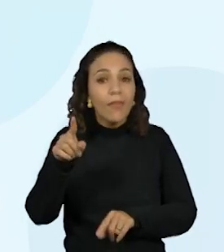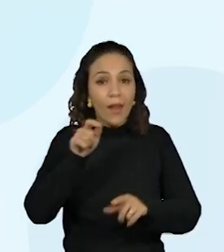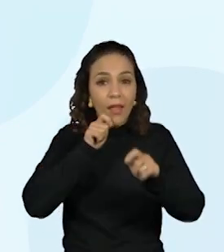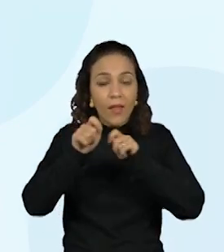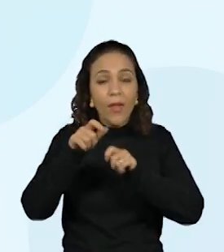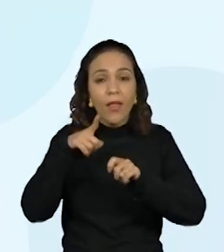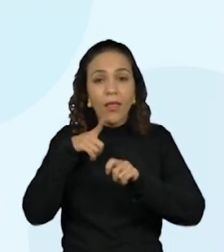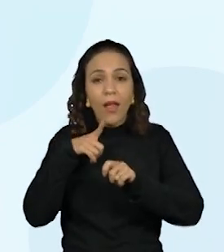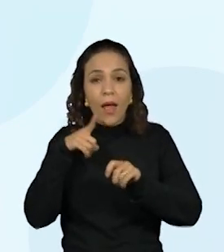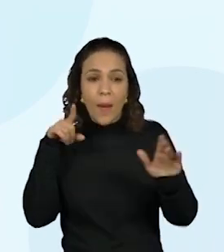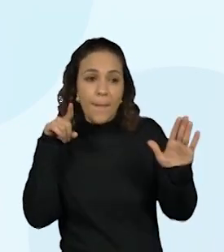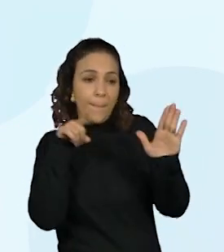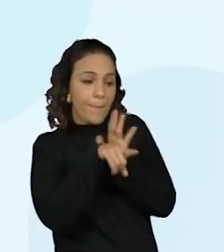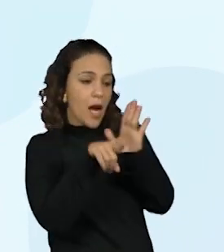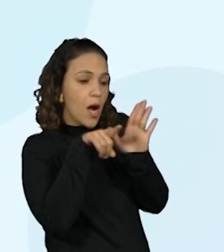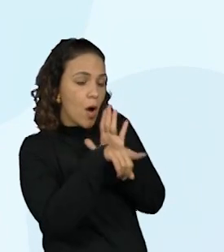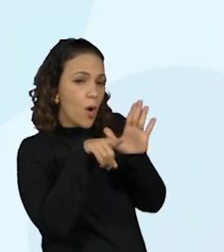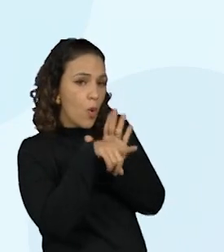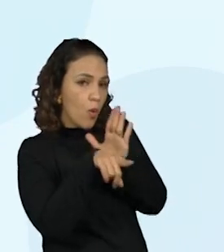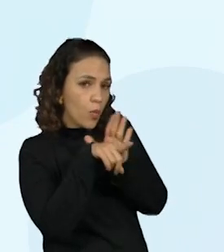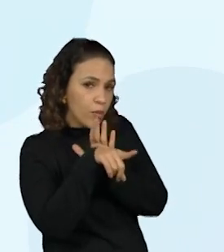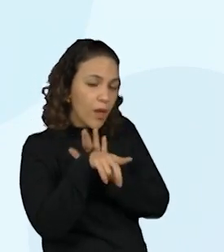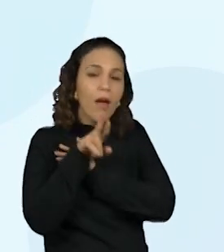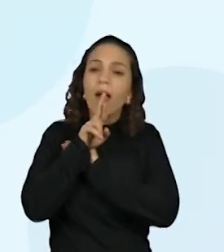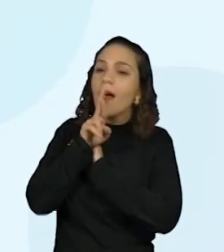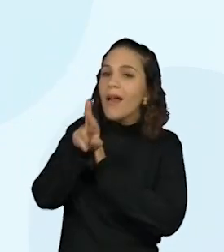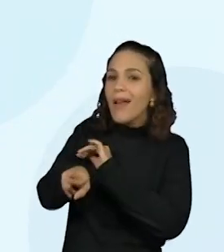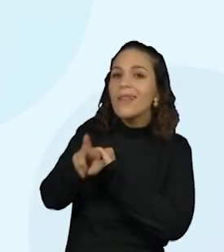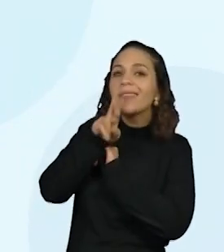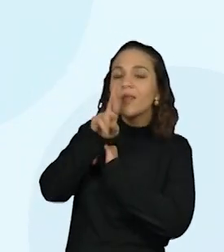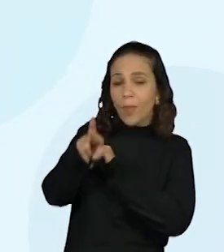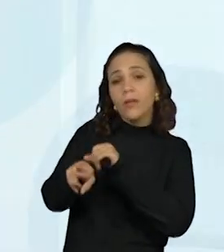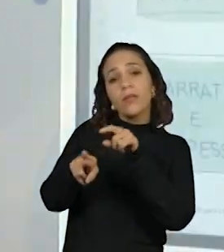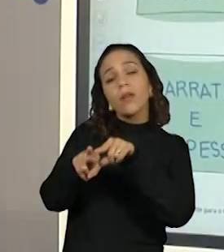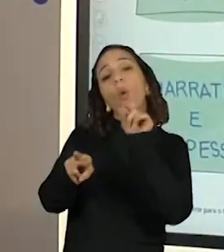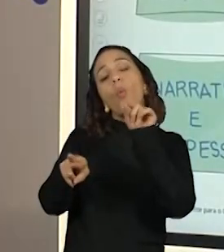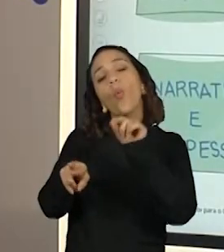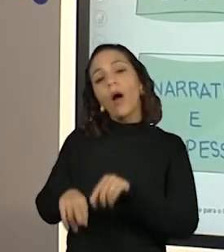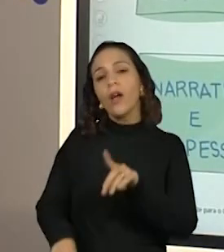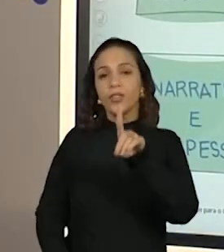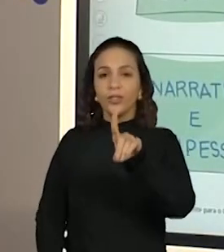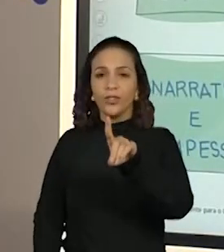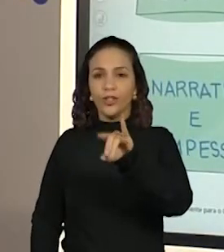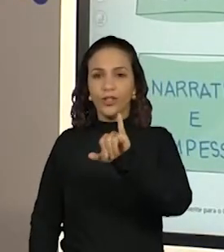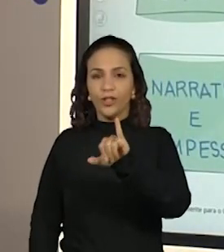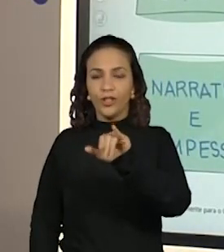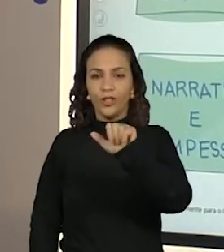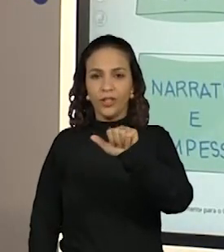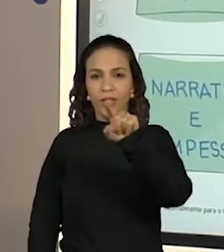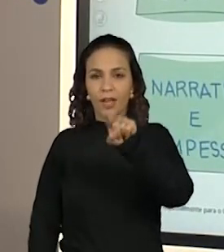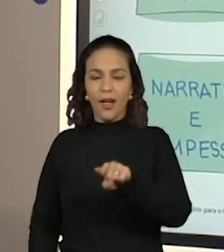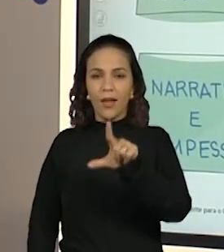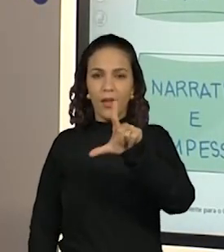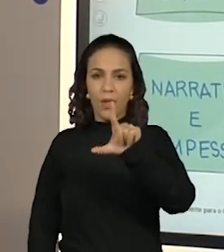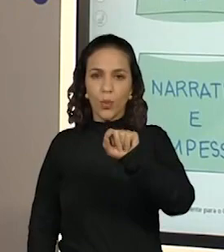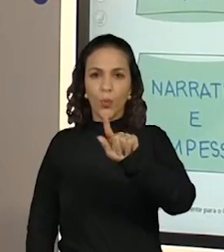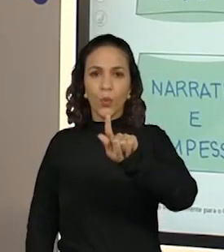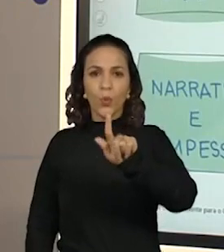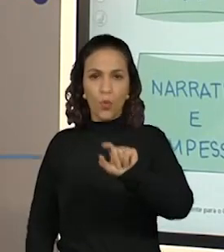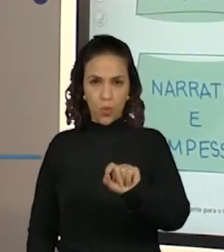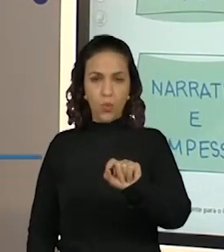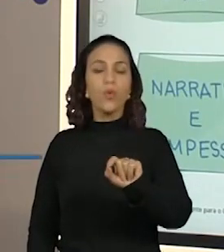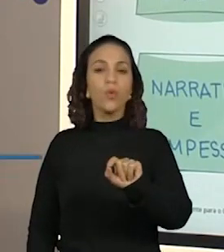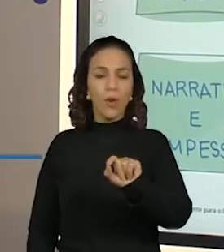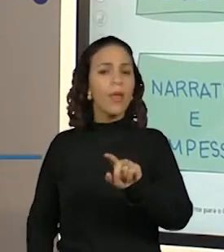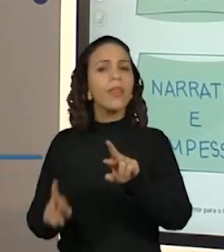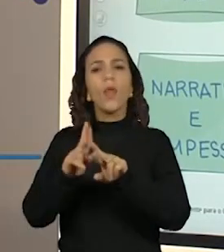a gente não tem um texto narrativo. Enquanto a gente tem um texto narrativo na notícia, se referindo